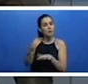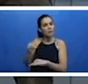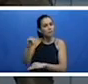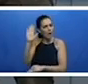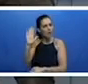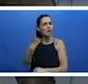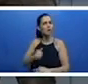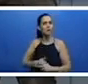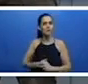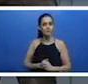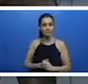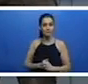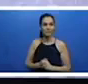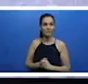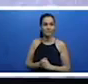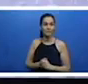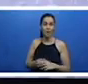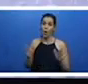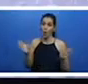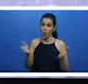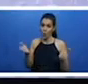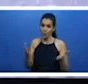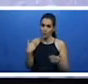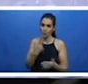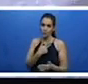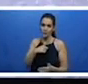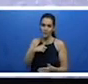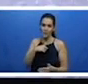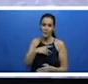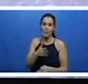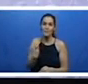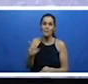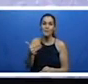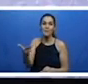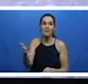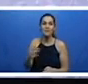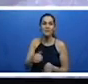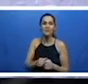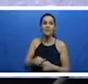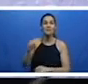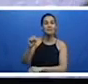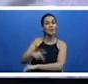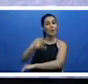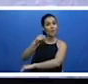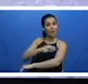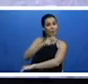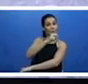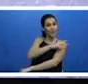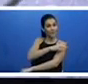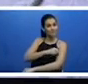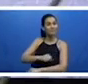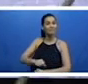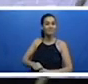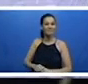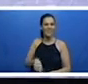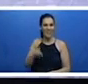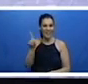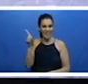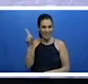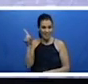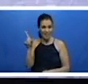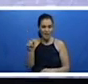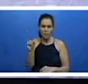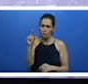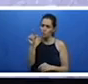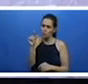d'água. Atualmente, nós temos um peixe, o peixe saltador do lodo. Esse peixe é um peixe pequeno, de cerca